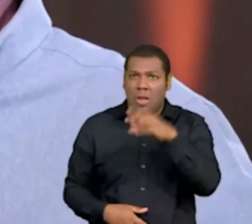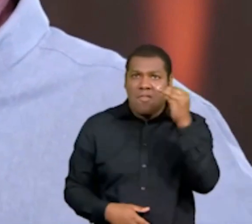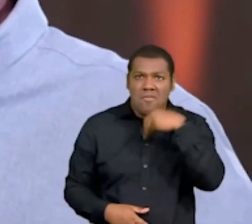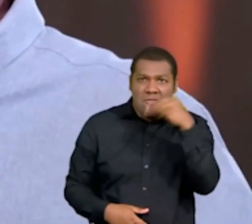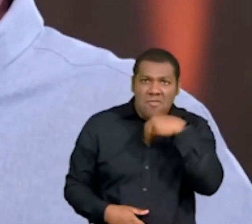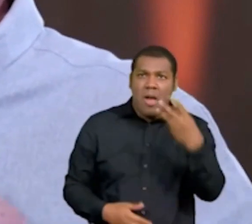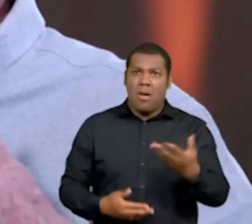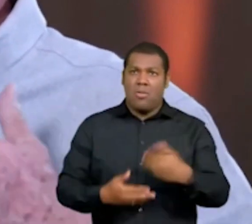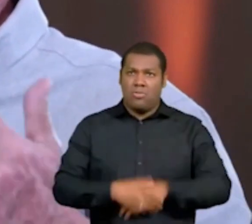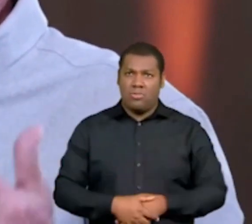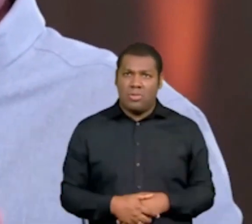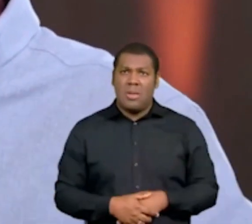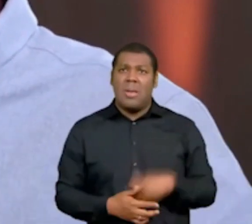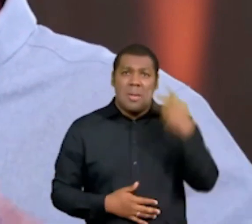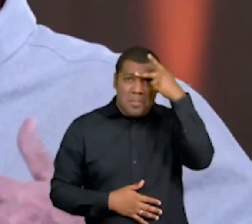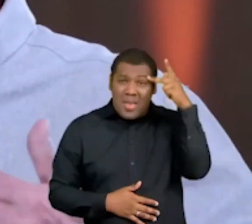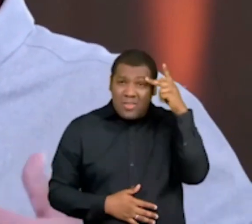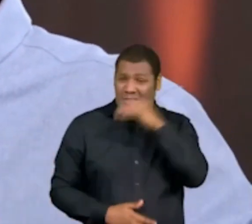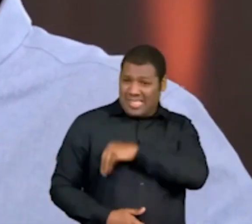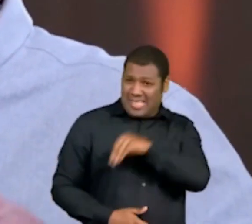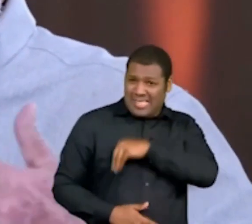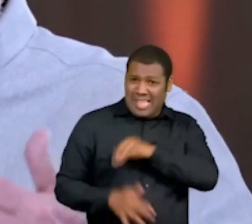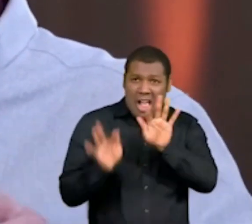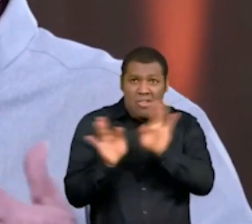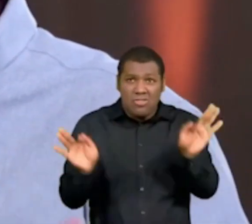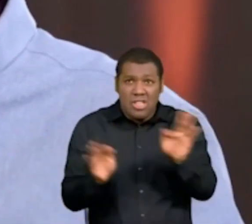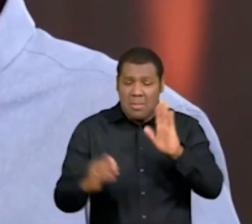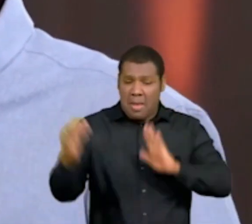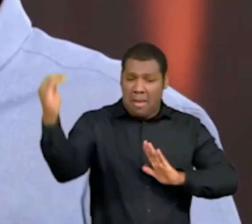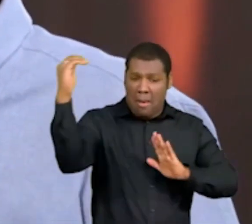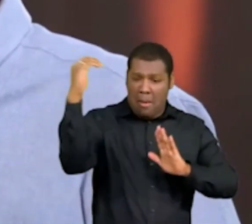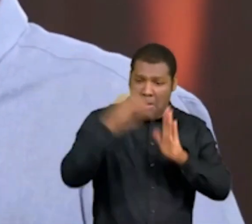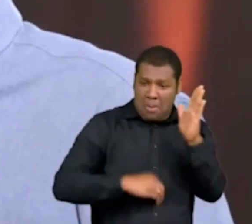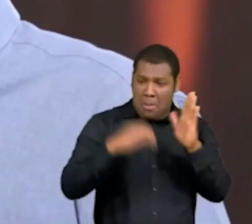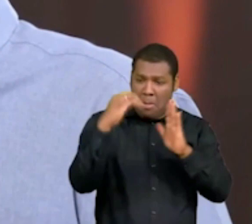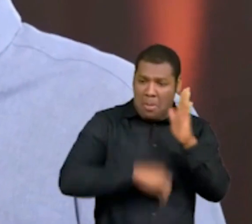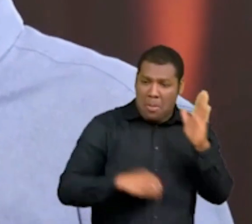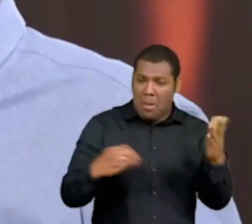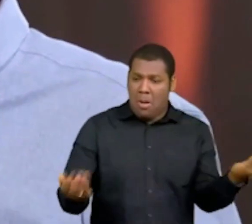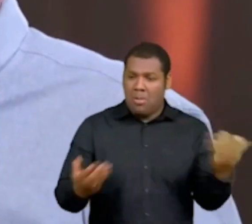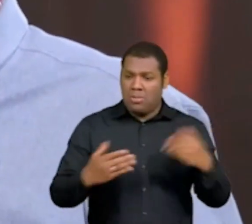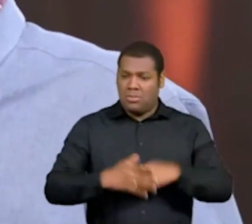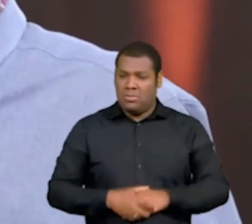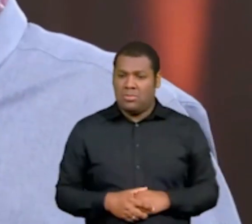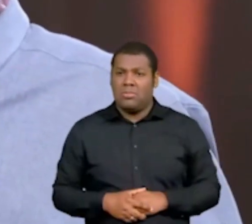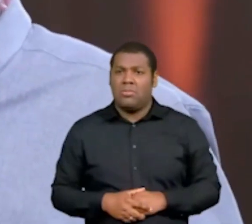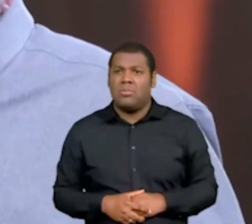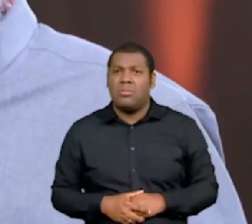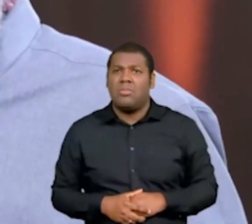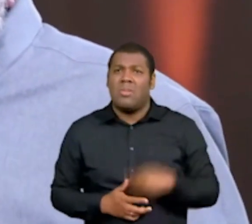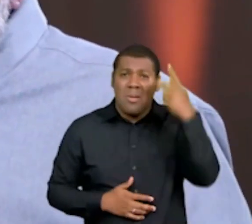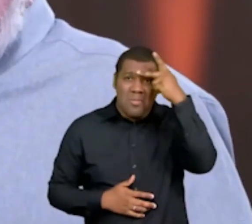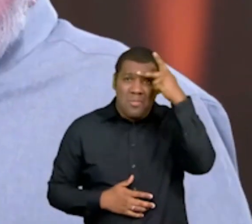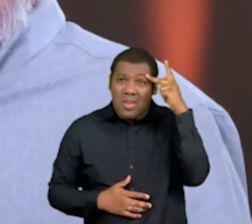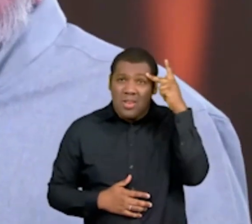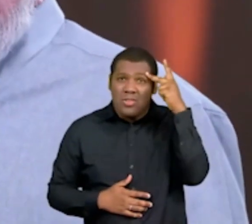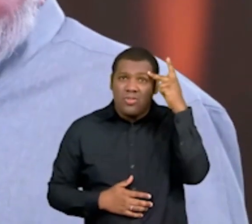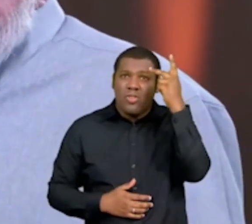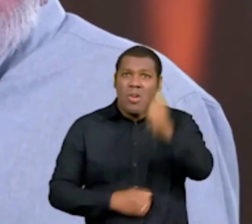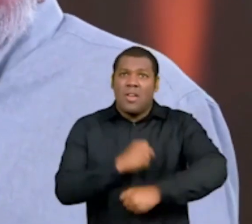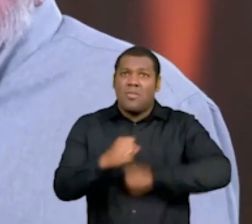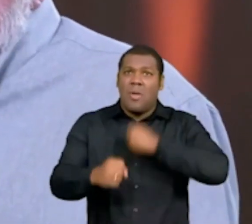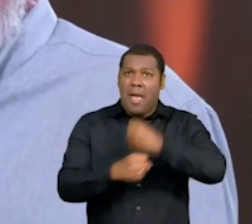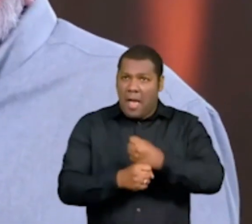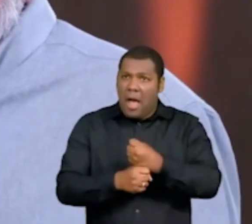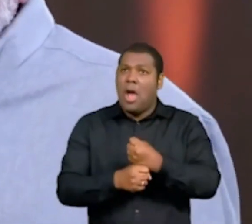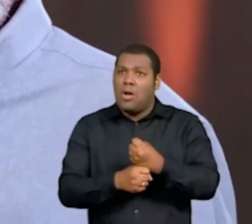salário. As pessoas que vivem de rendimento, as pessoas que recebem lucro no final do ano, terminam não pagando imposto de renda. Então o que nós fizemos